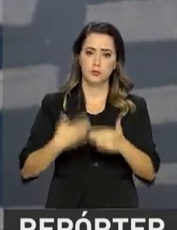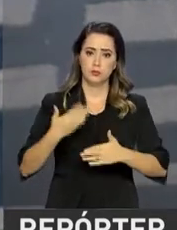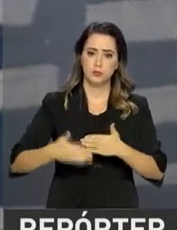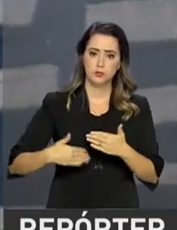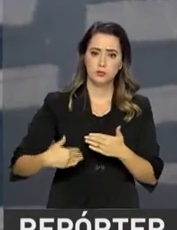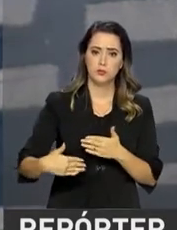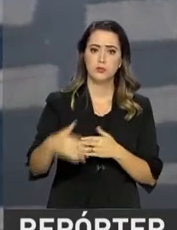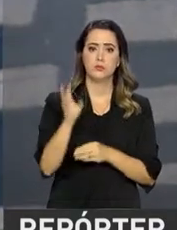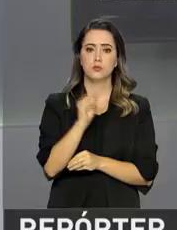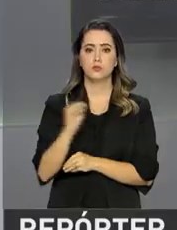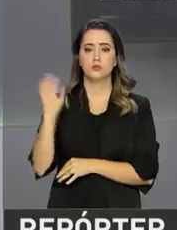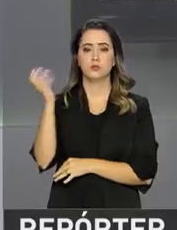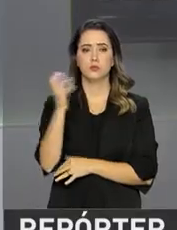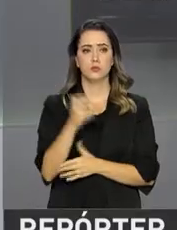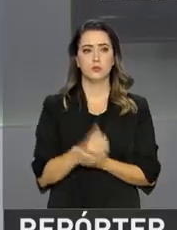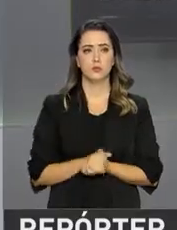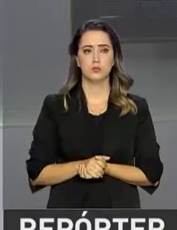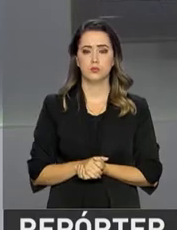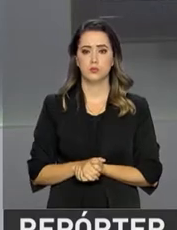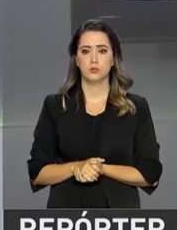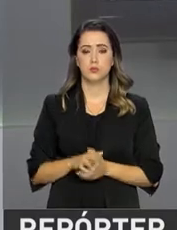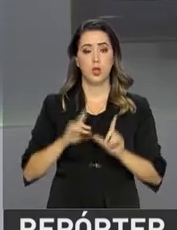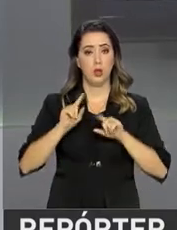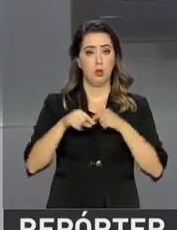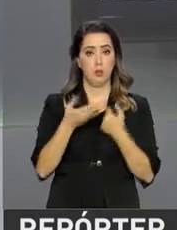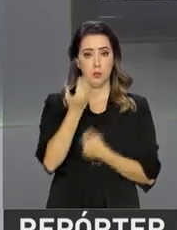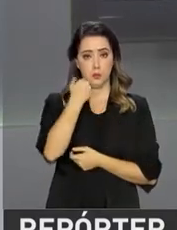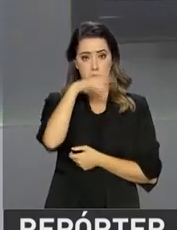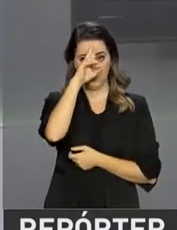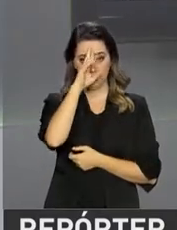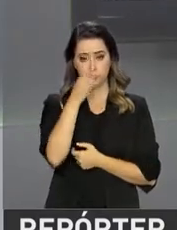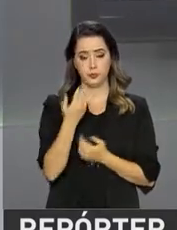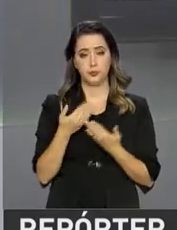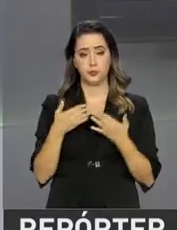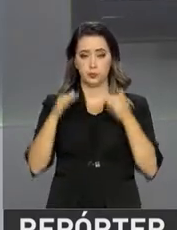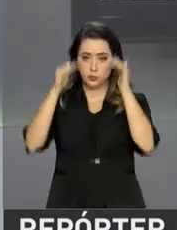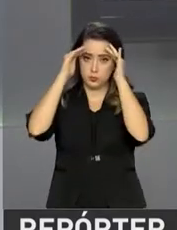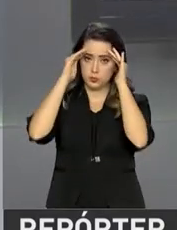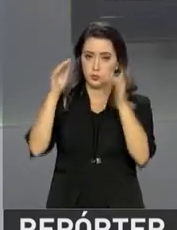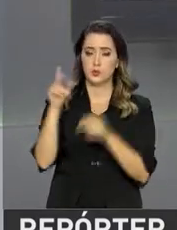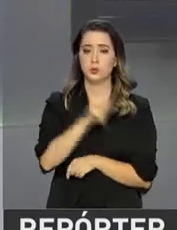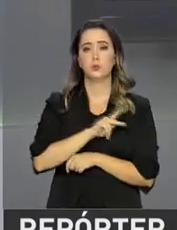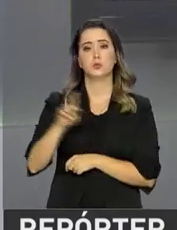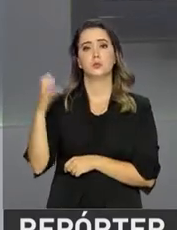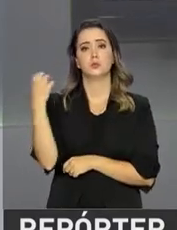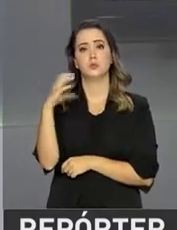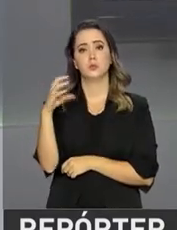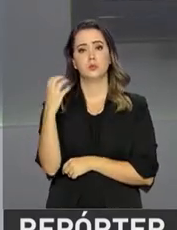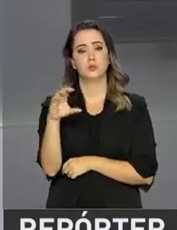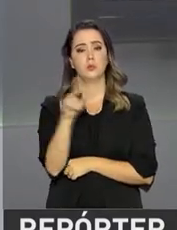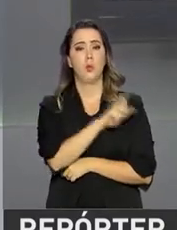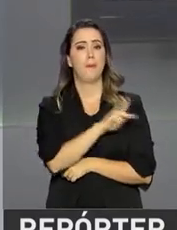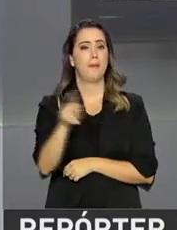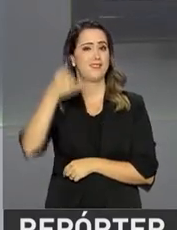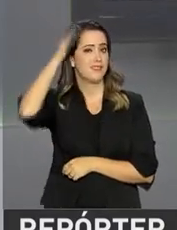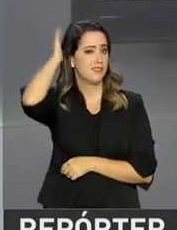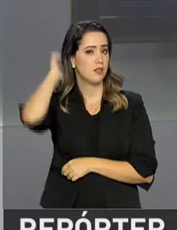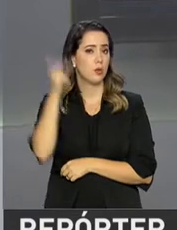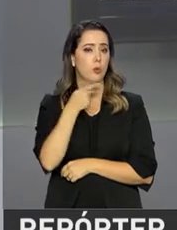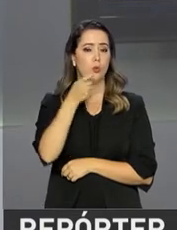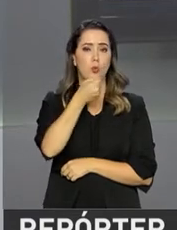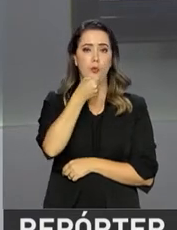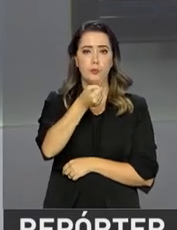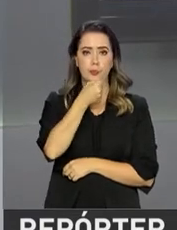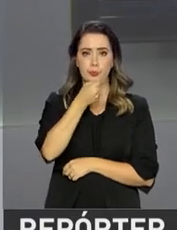desenvolvimento sustentável. Após o almoço em homenagem ao presidente da Colômbia, o presidente Michel Temer conversou com